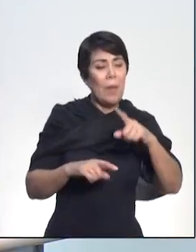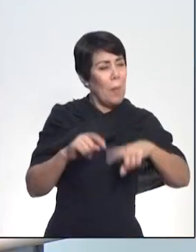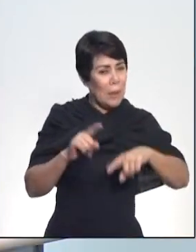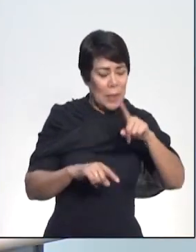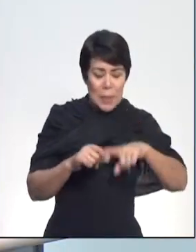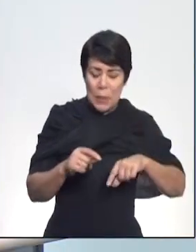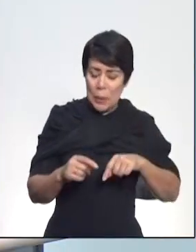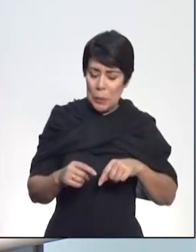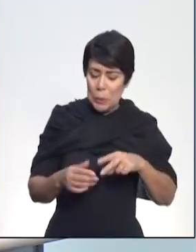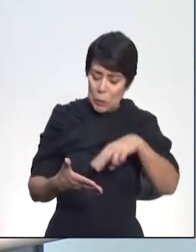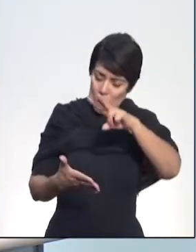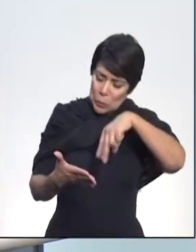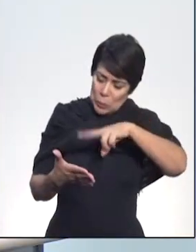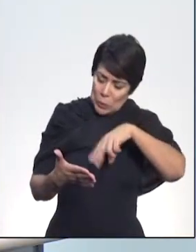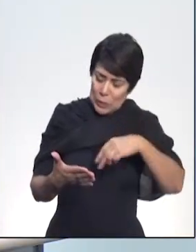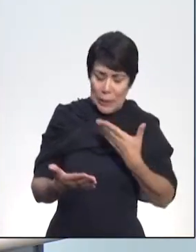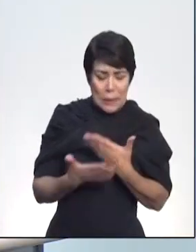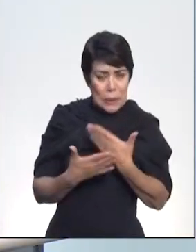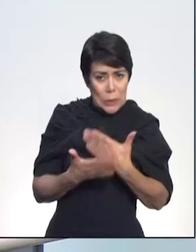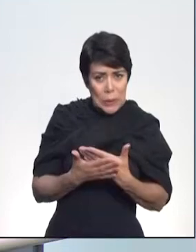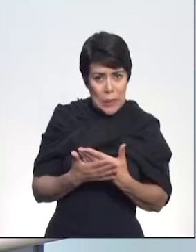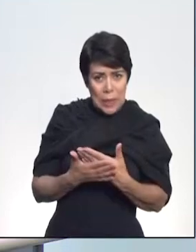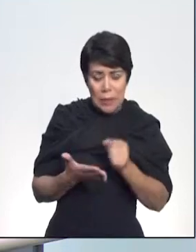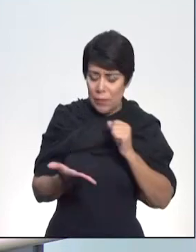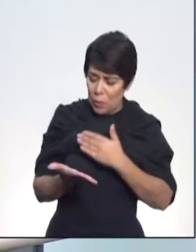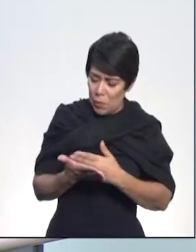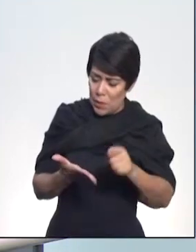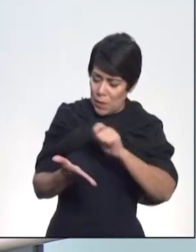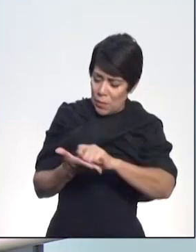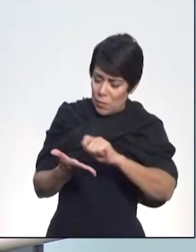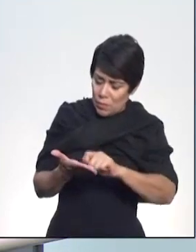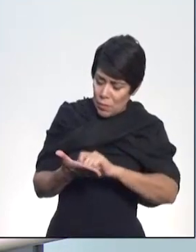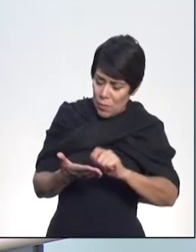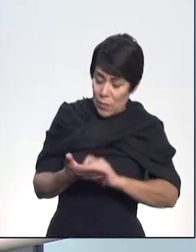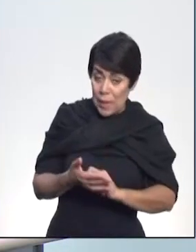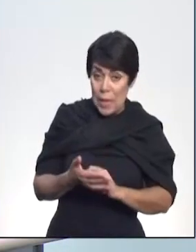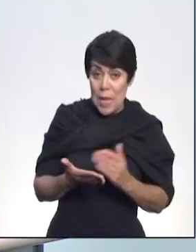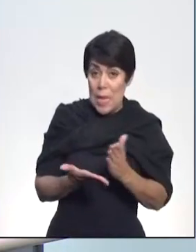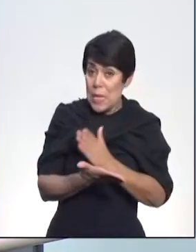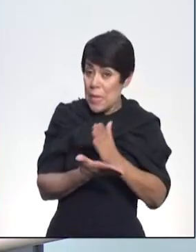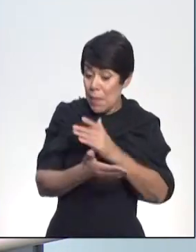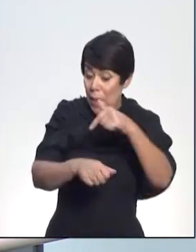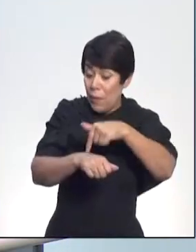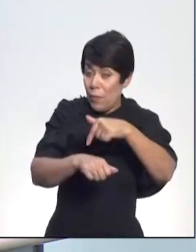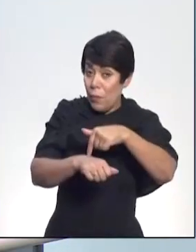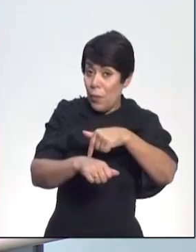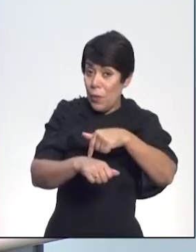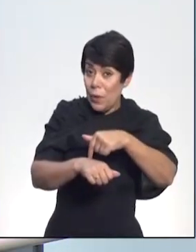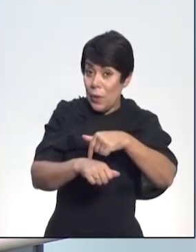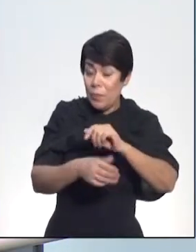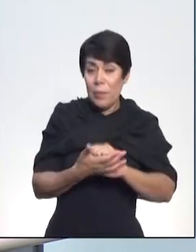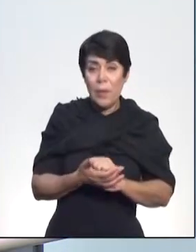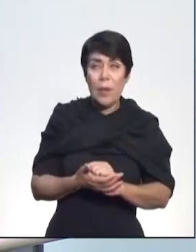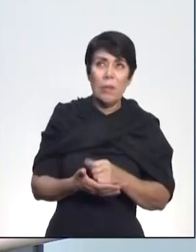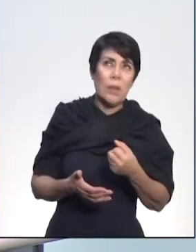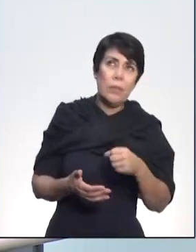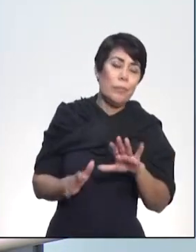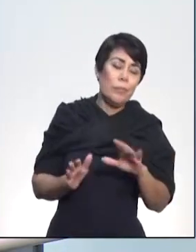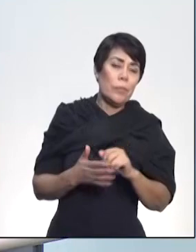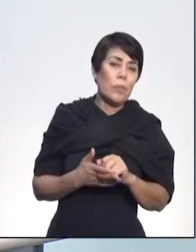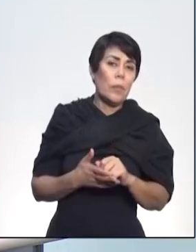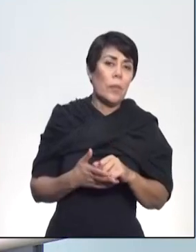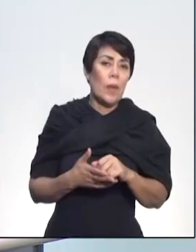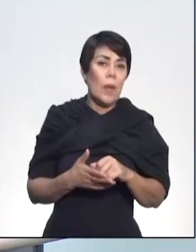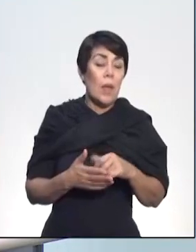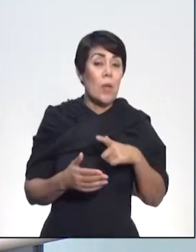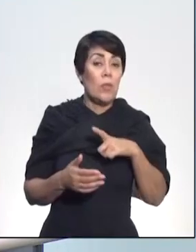né? Então, assim, esses horários de estudo muito certinho, tipo, então, das 8 às 9, eu vou